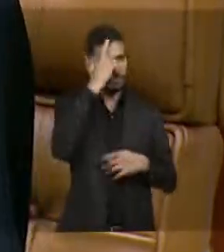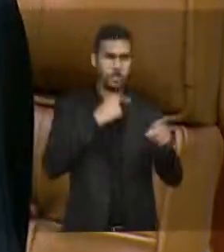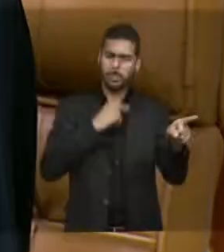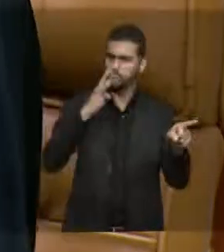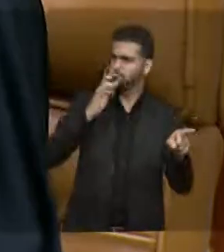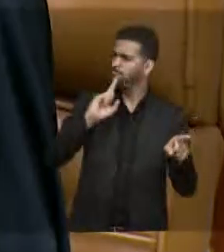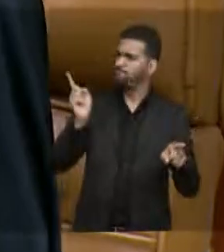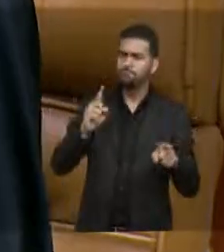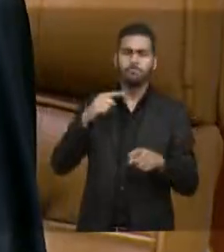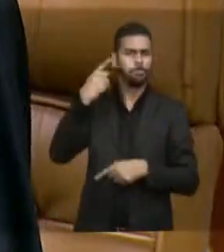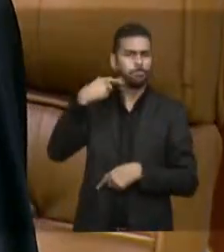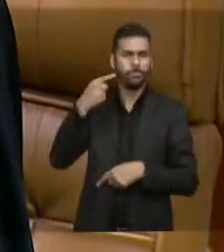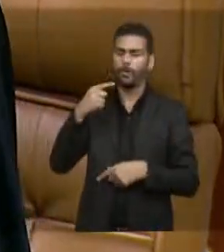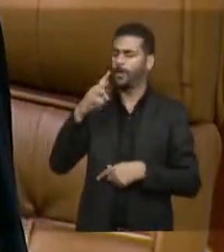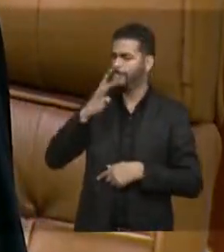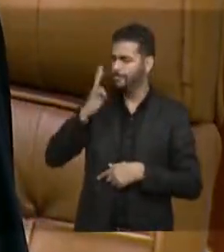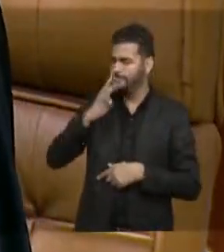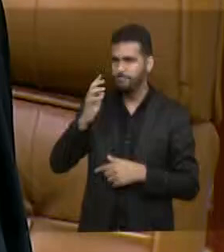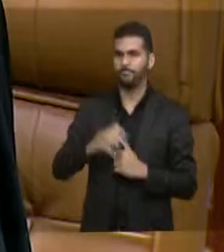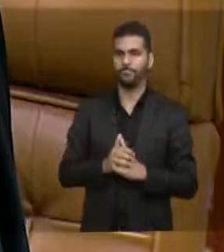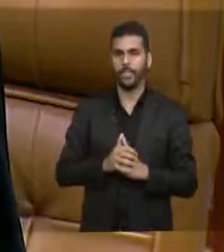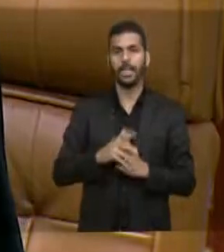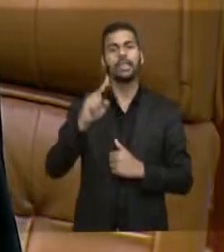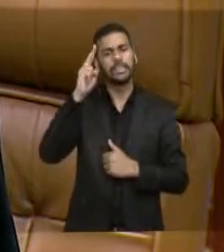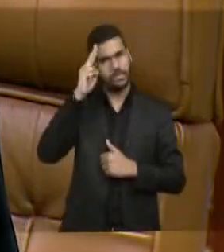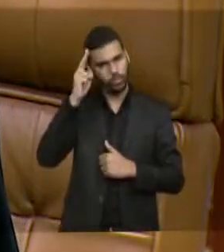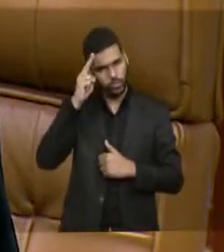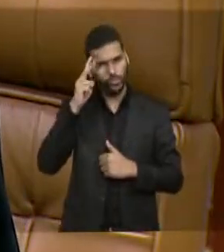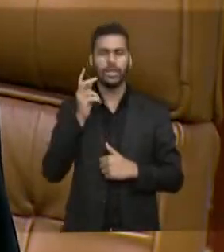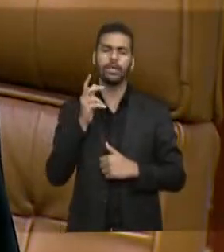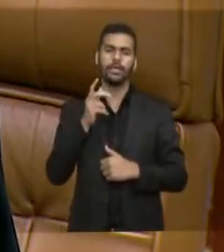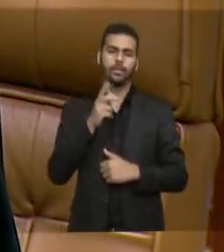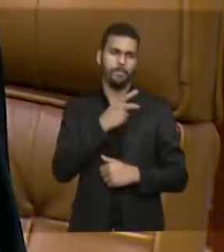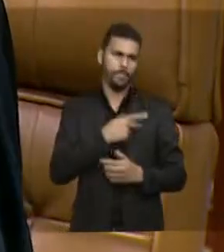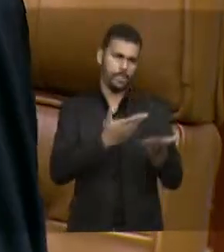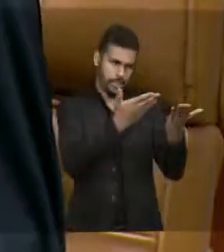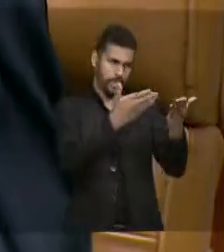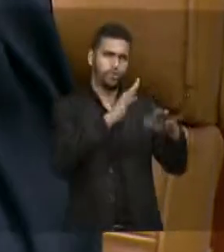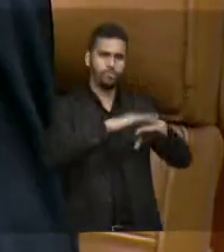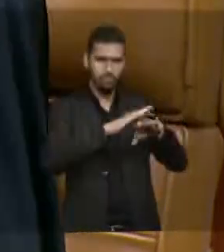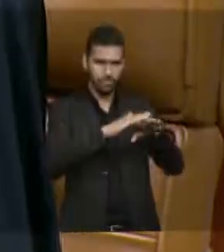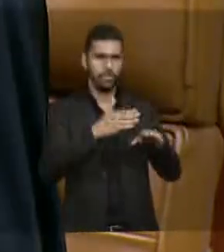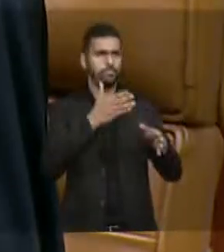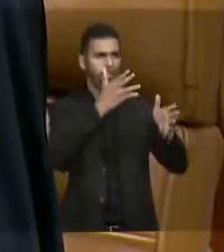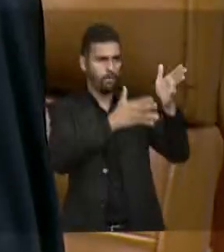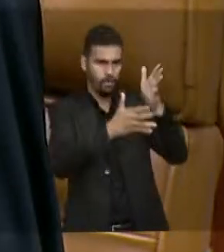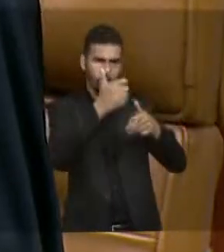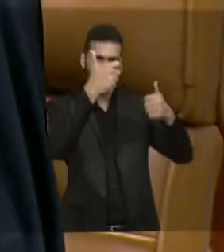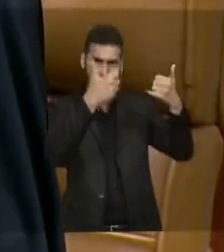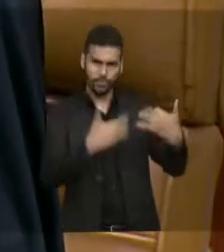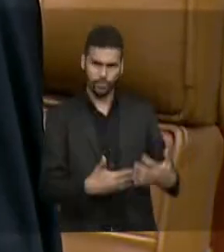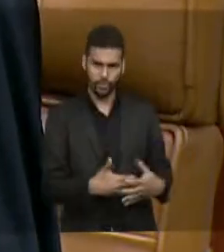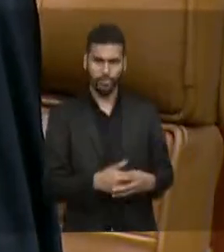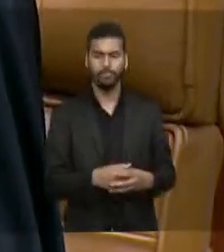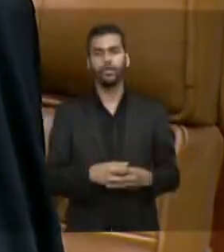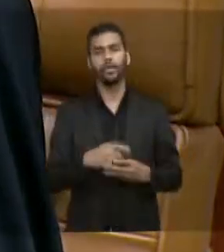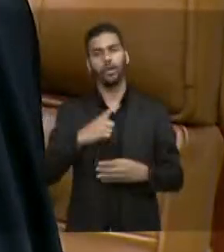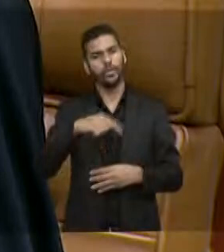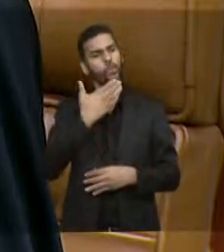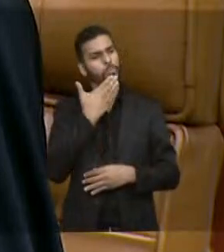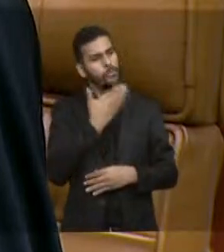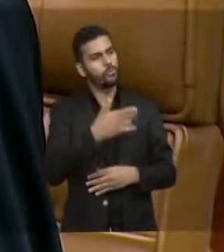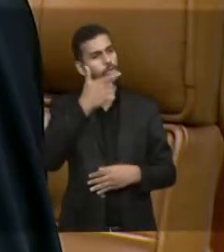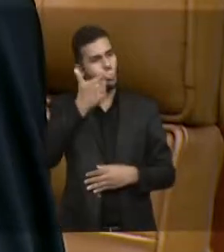segunda-feira a presidente expose isso eu também fiz algumas colocações E pedimos para que houvesse uma